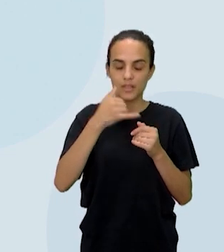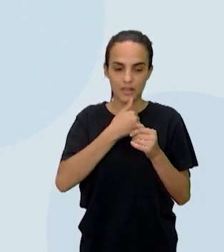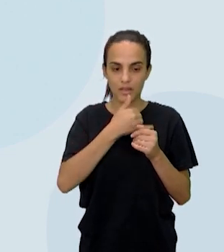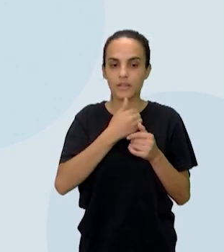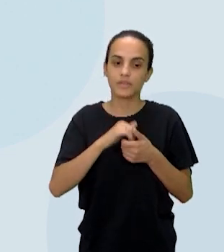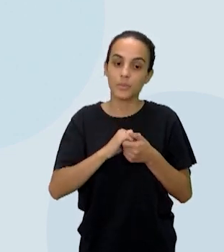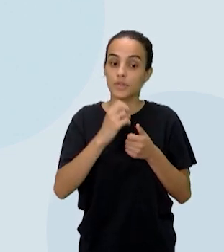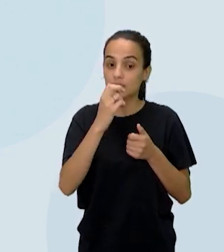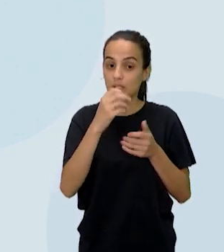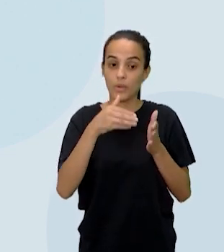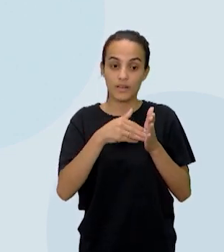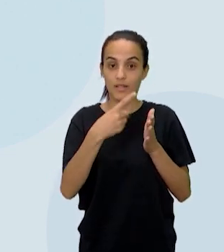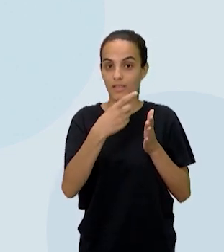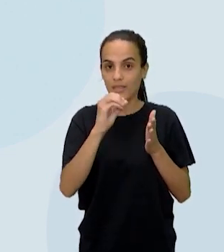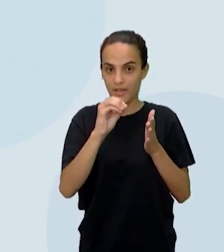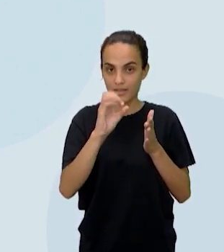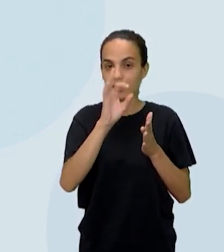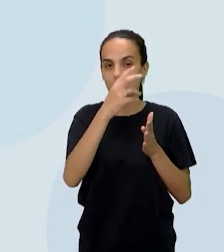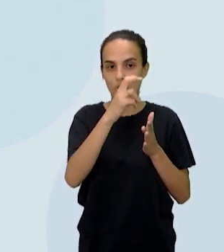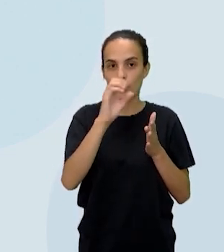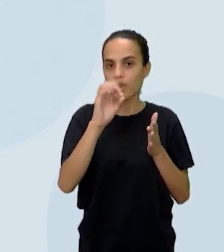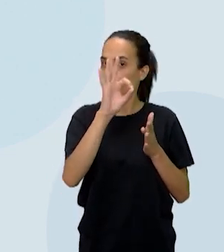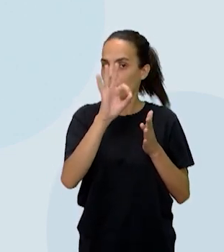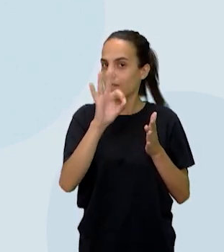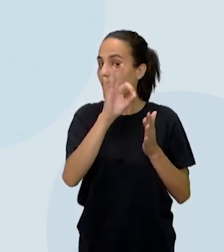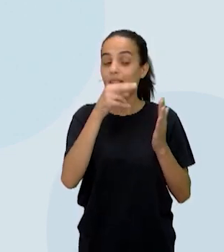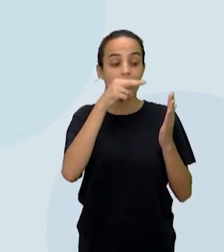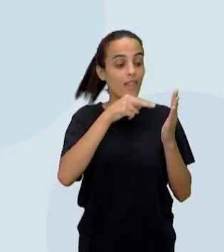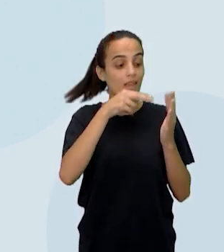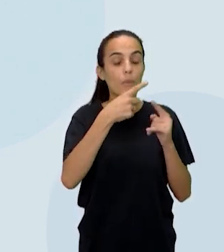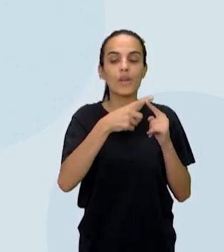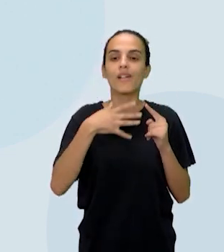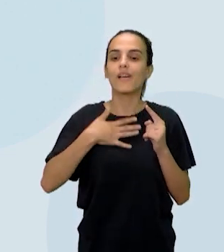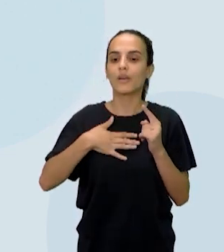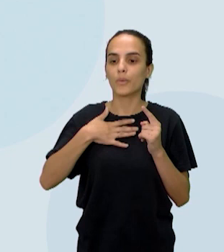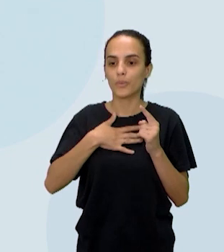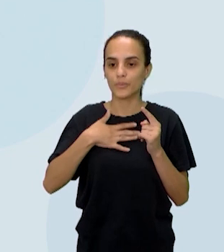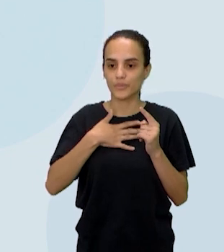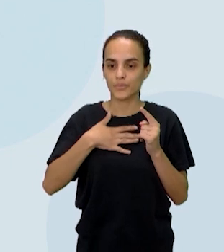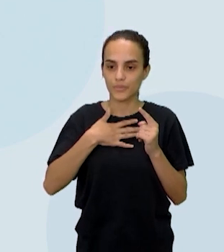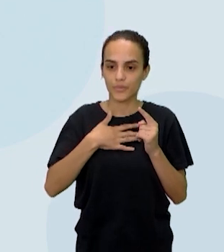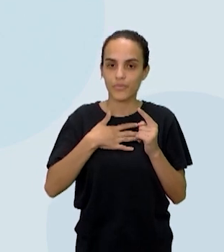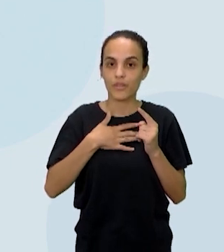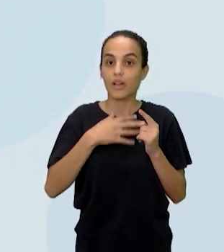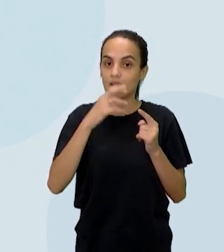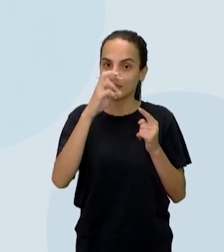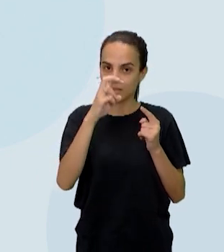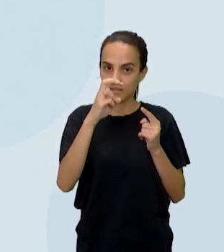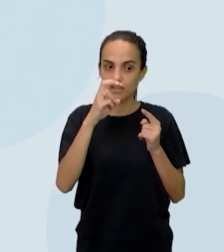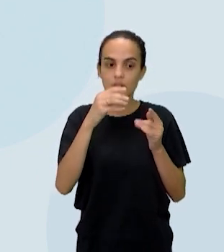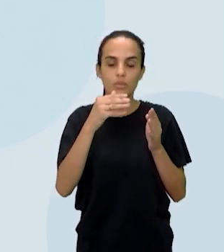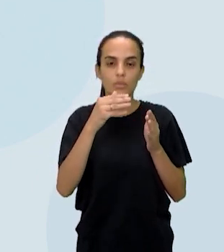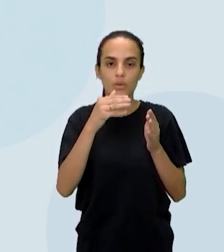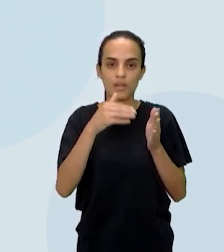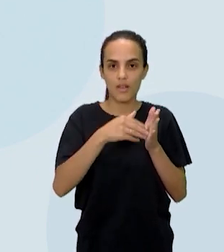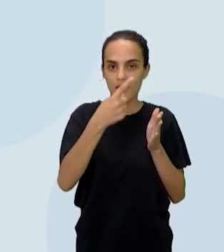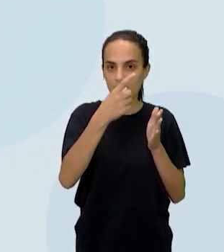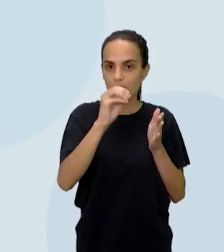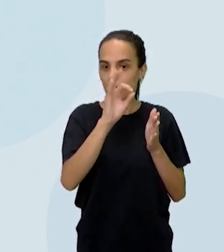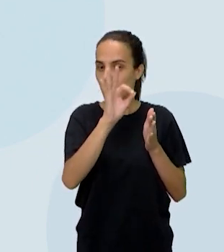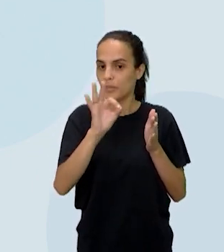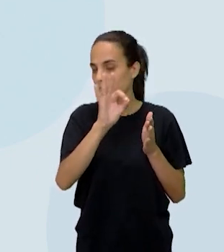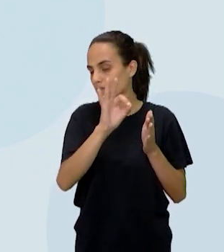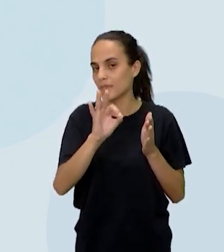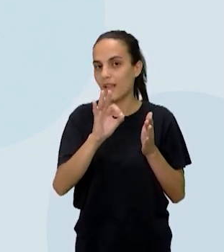anos, 50% diz que lê por gosto, certo? E uns 5 a 10% ali lê